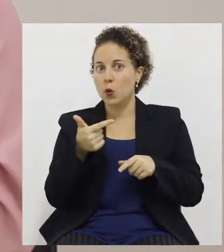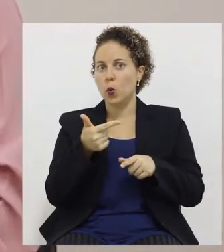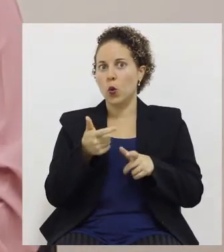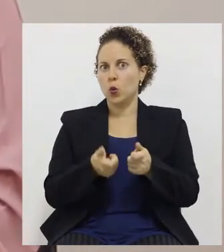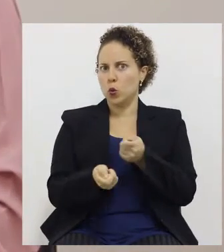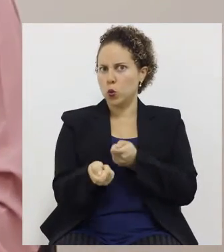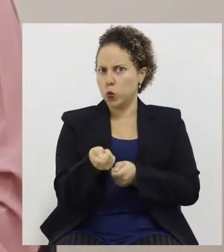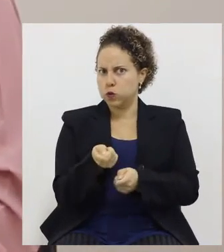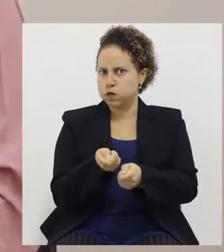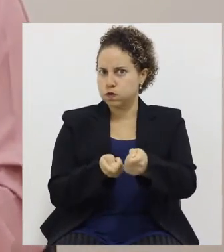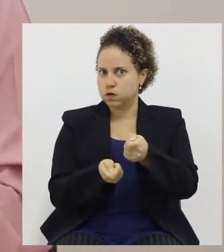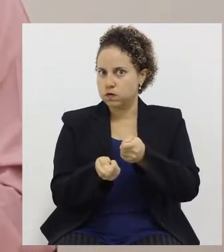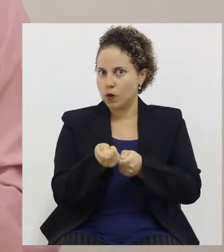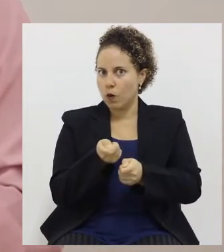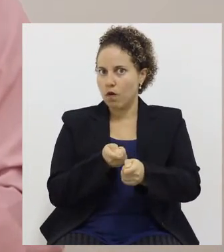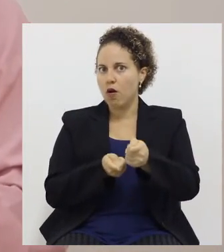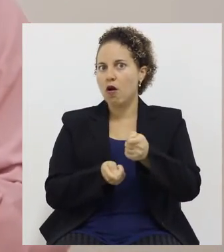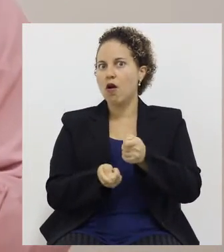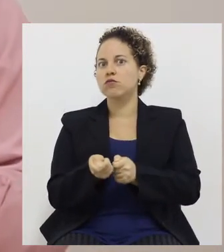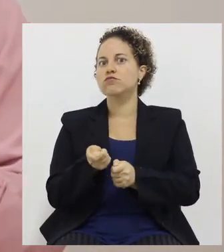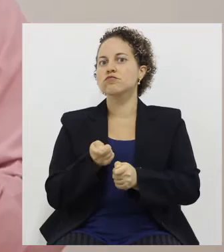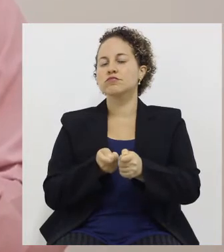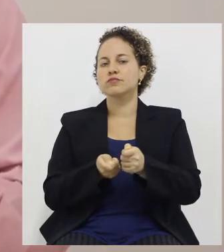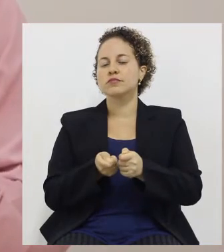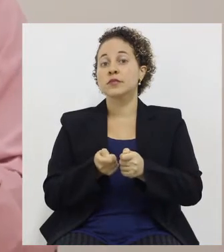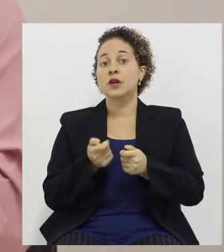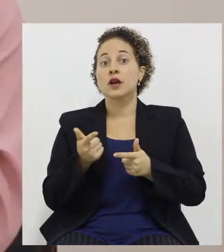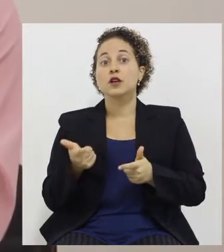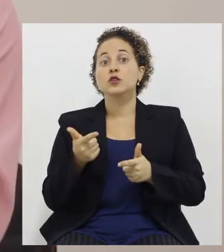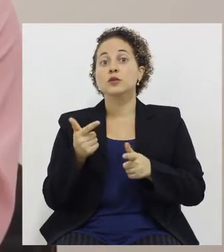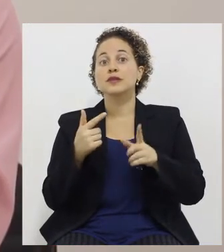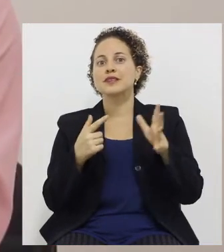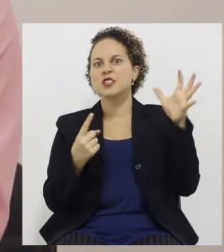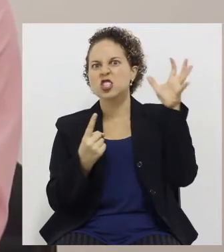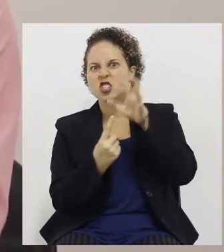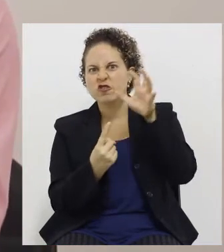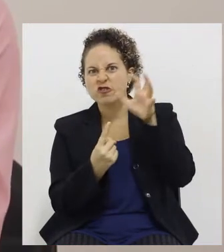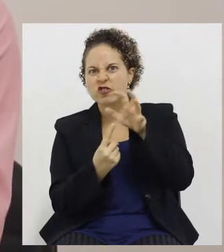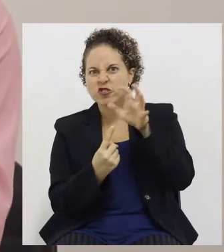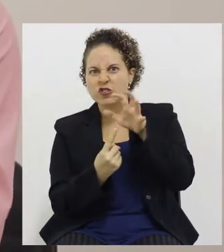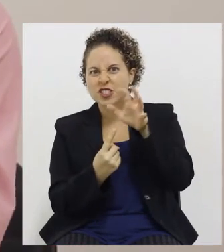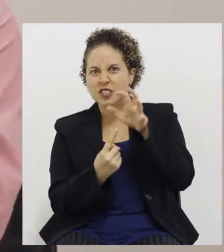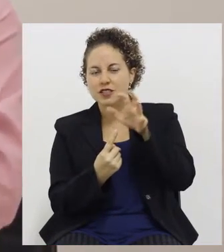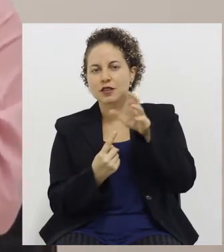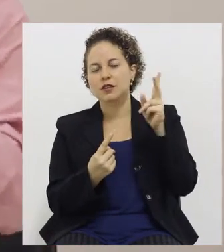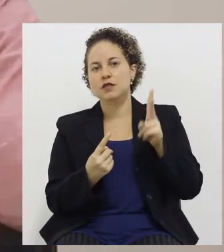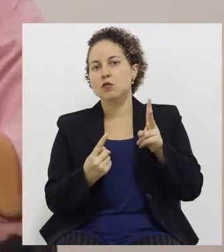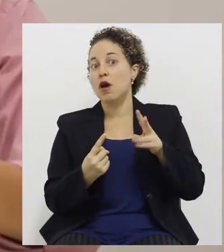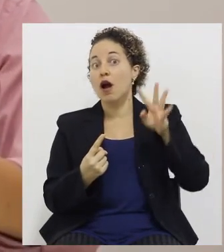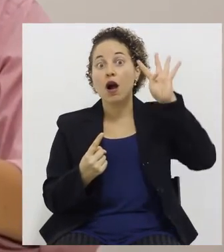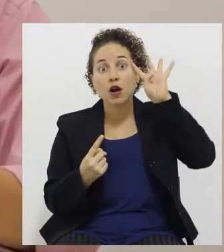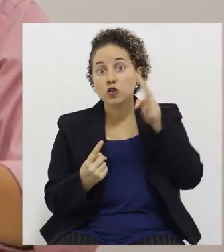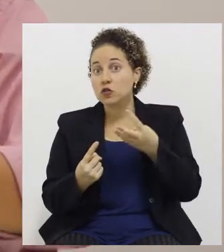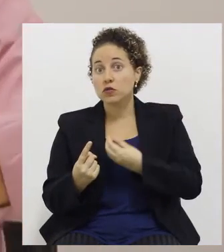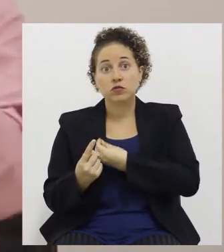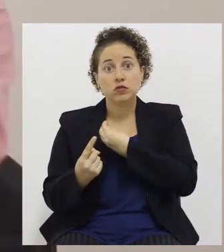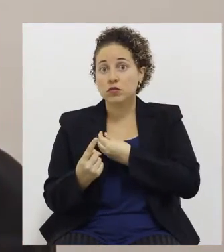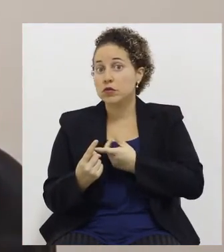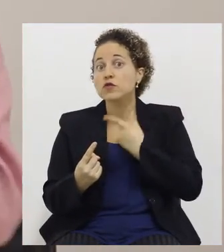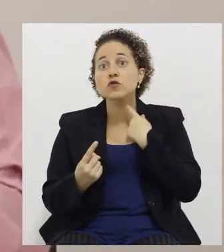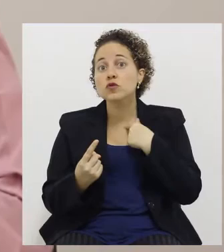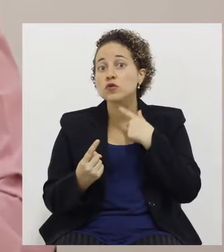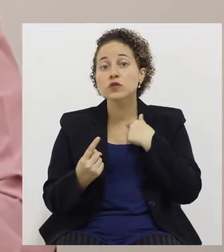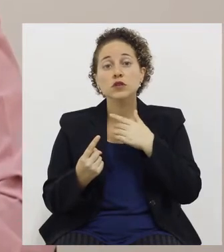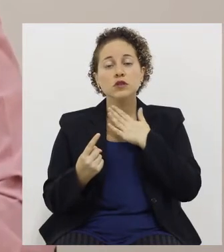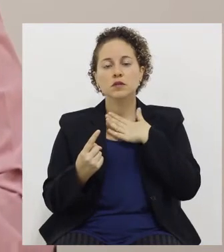chama dominação. Na dominação, uma parte impõe sobre outra parte a solução que ele quer, através do